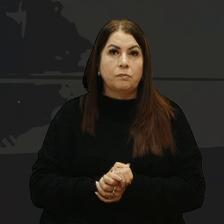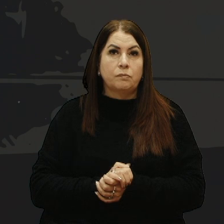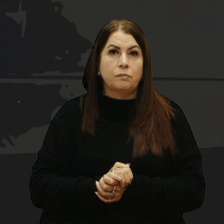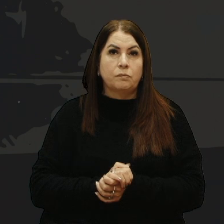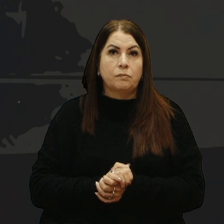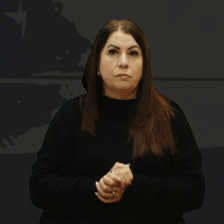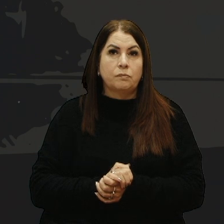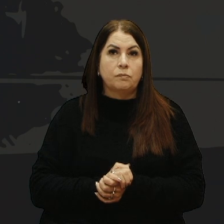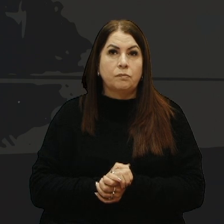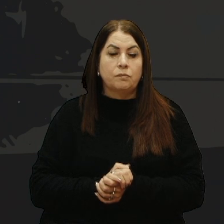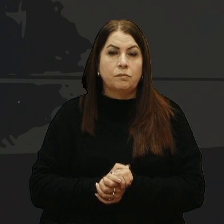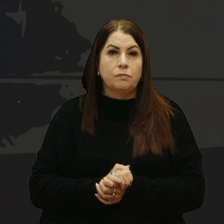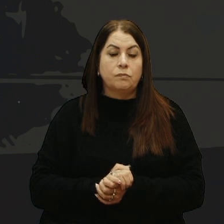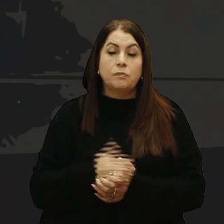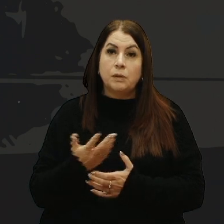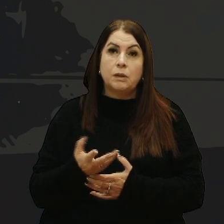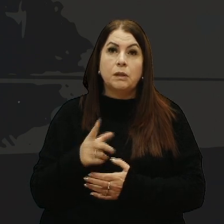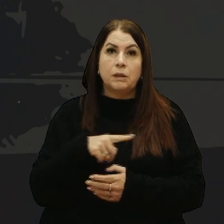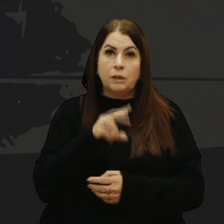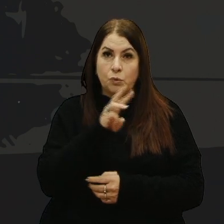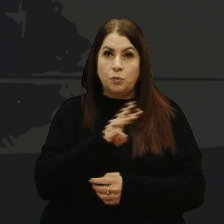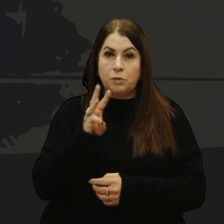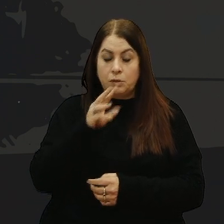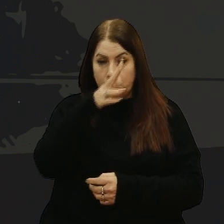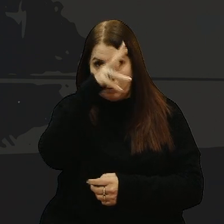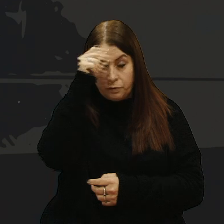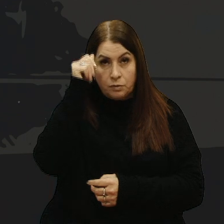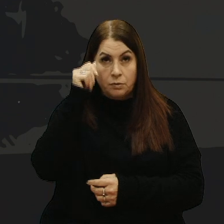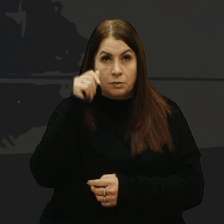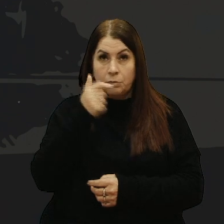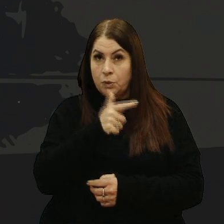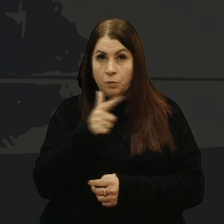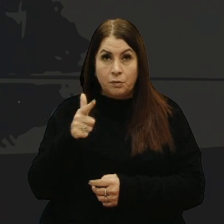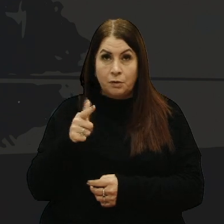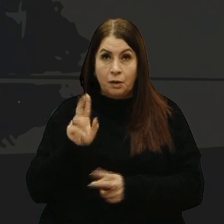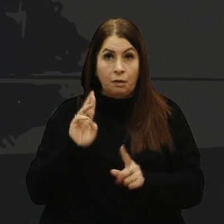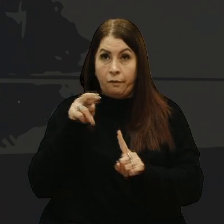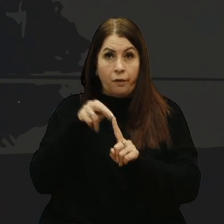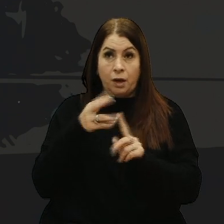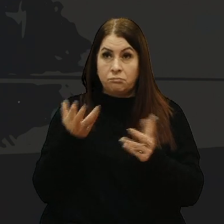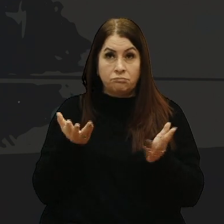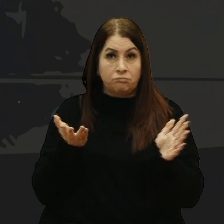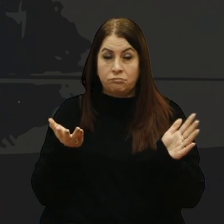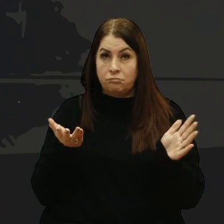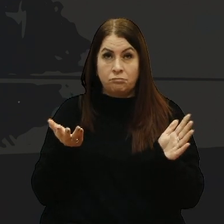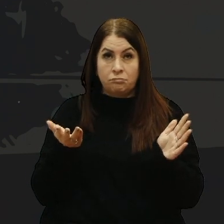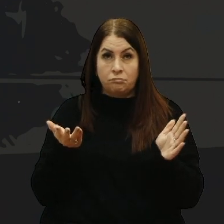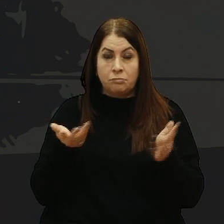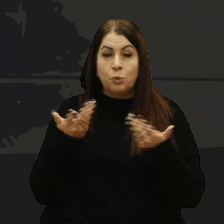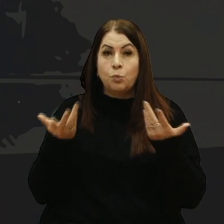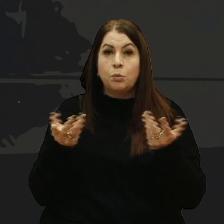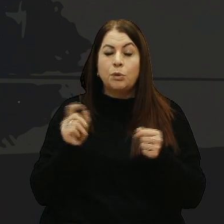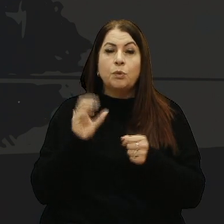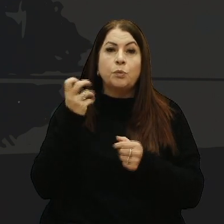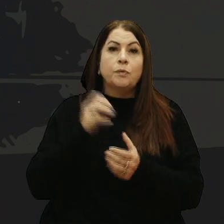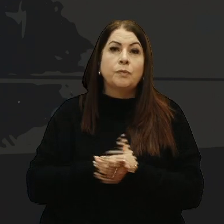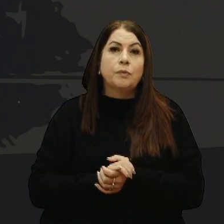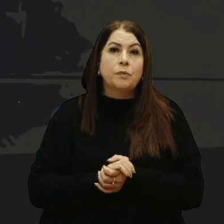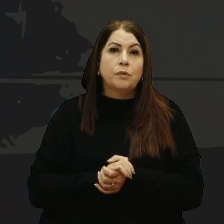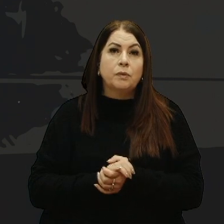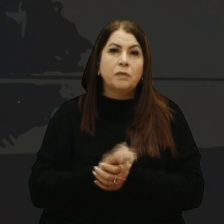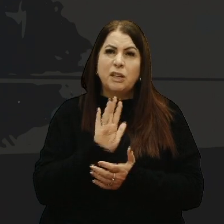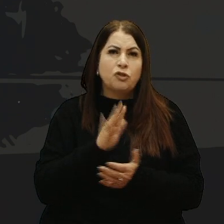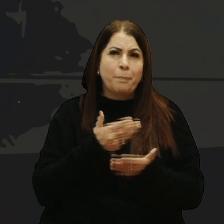E aí está no site da prefeitura, mas não existe referência. Mas então, o que está acontecendo? A gente vai